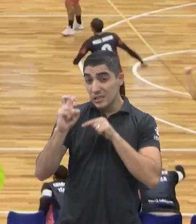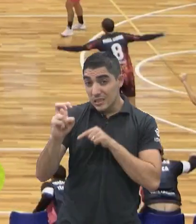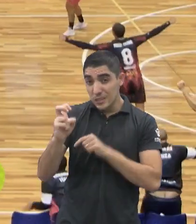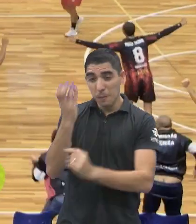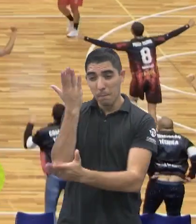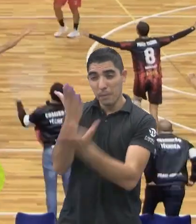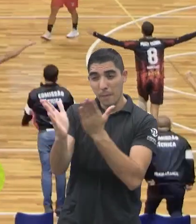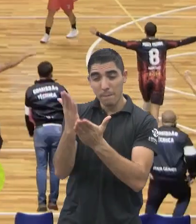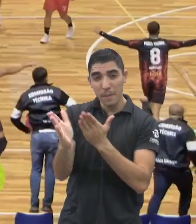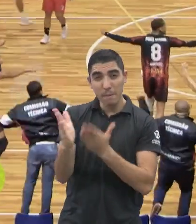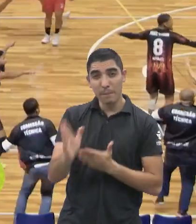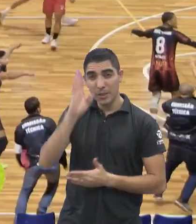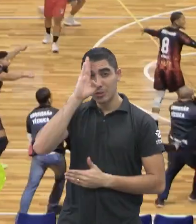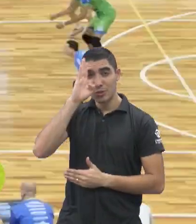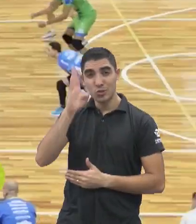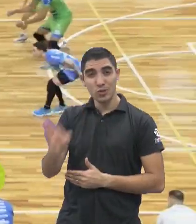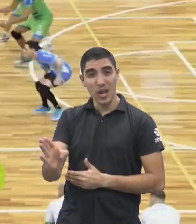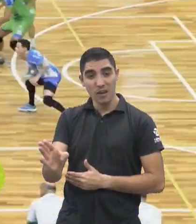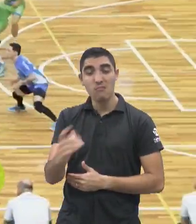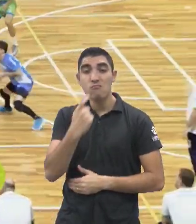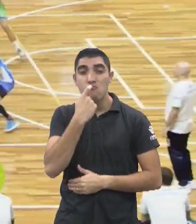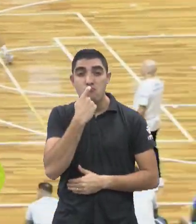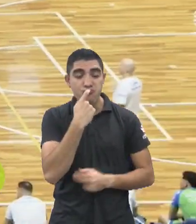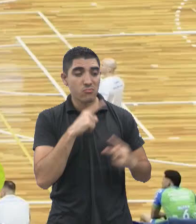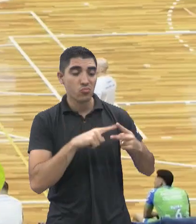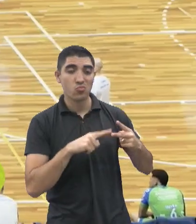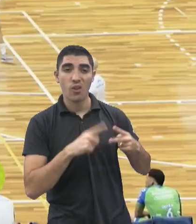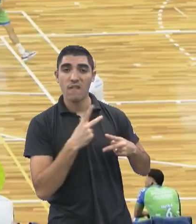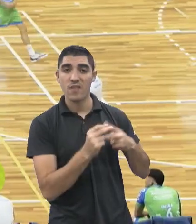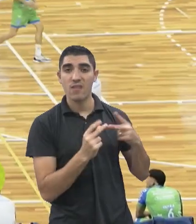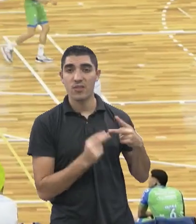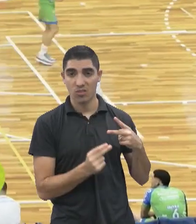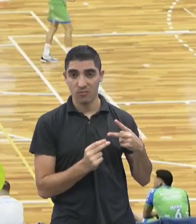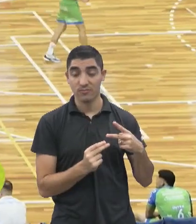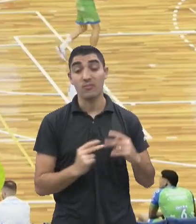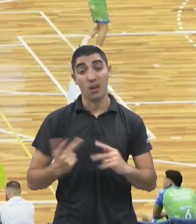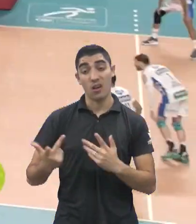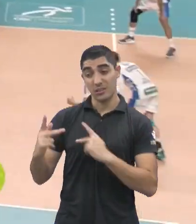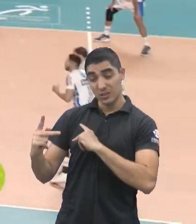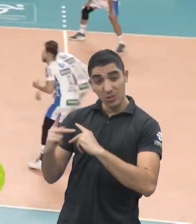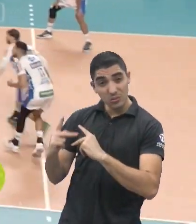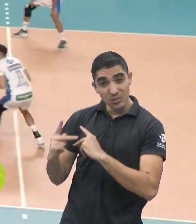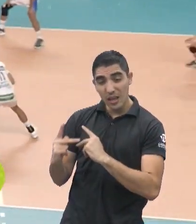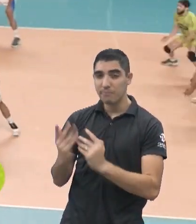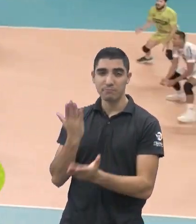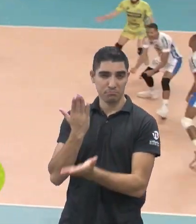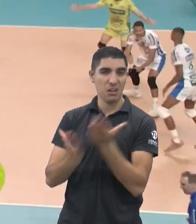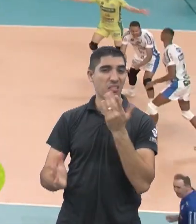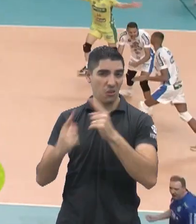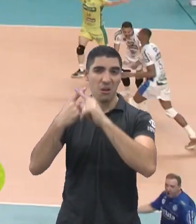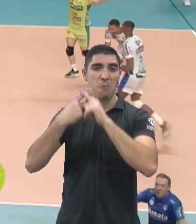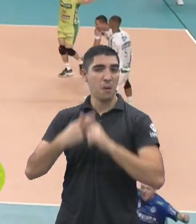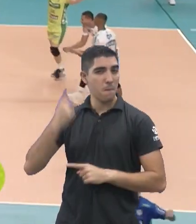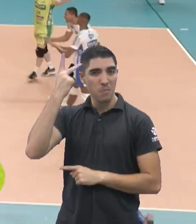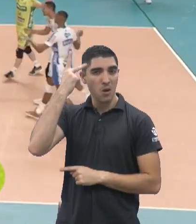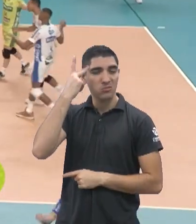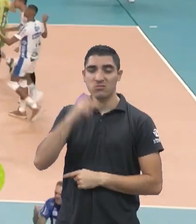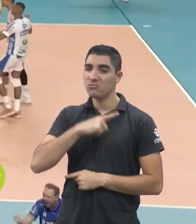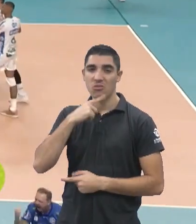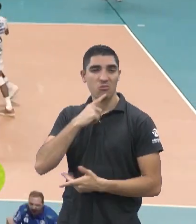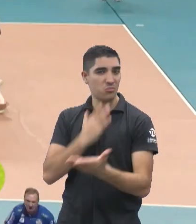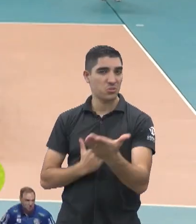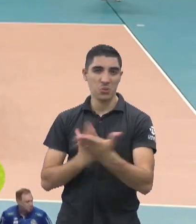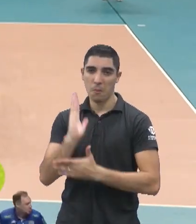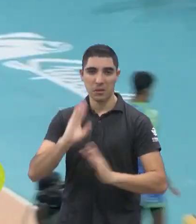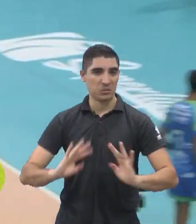primeiros jogos e apenas 2 vitórias, que resultou em uma eliminação precoce e fora dos planos ainda na